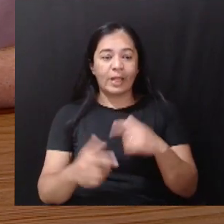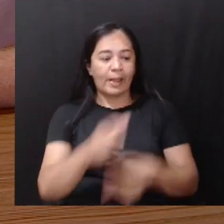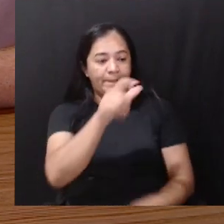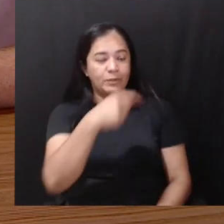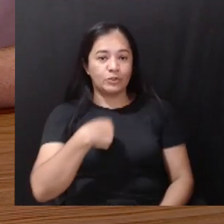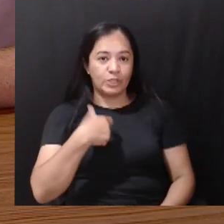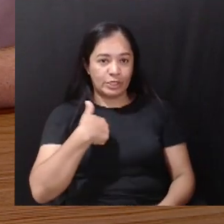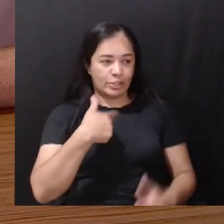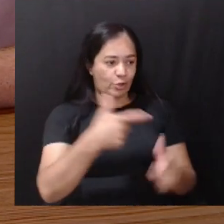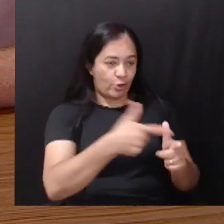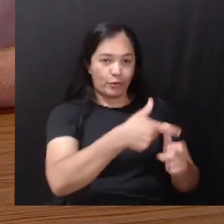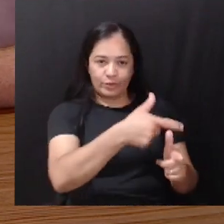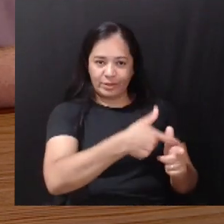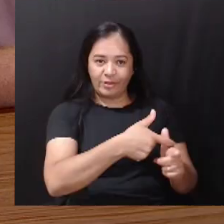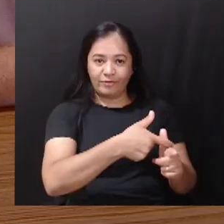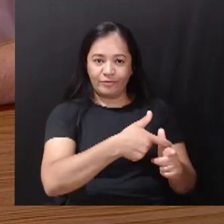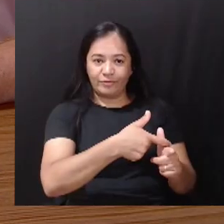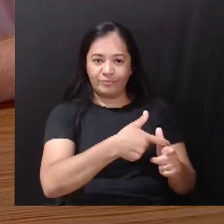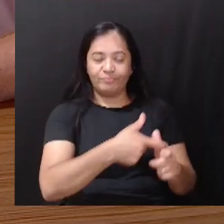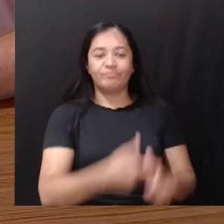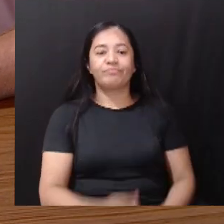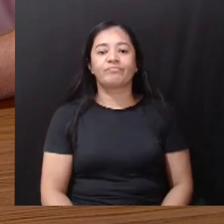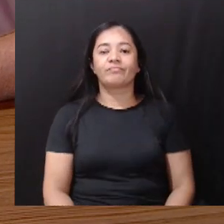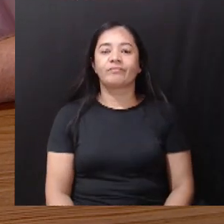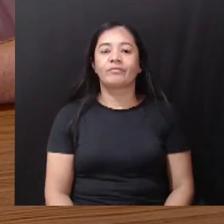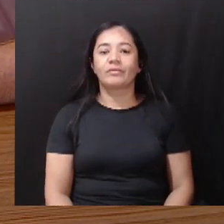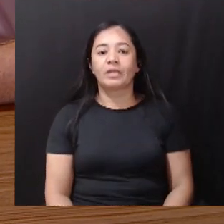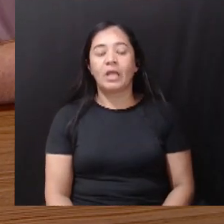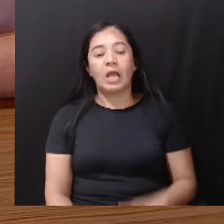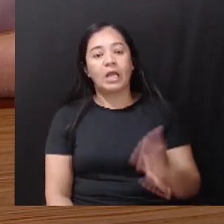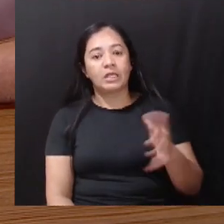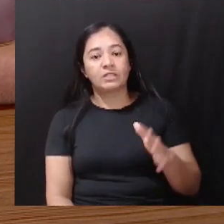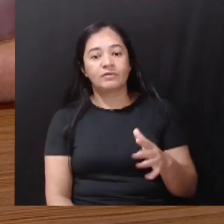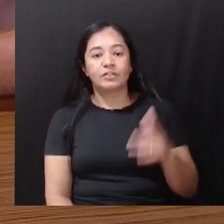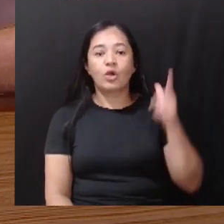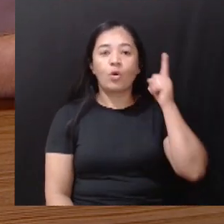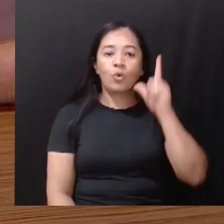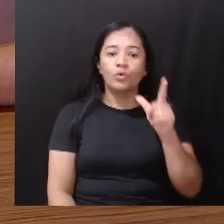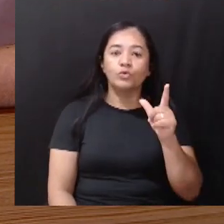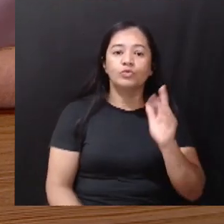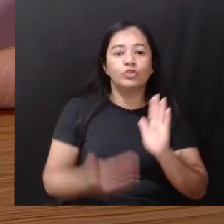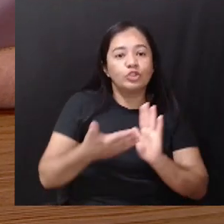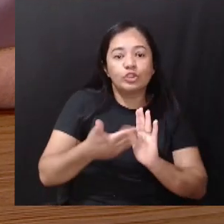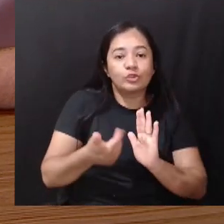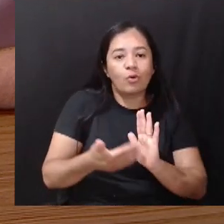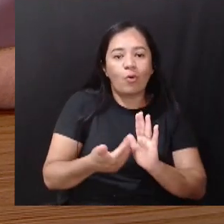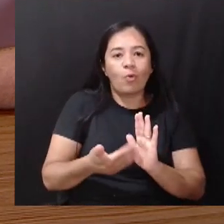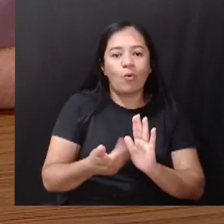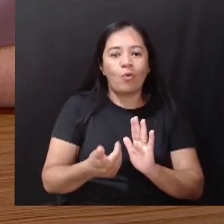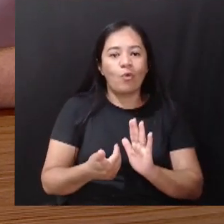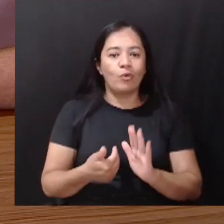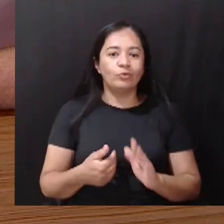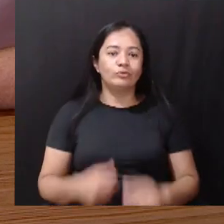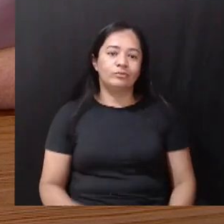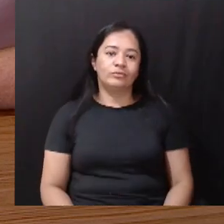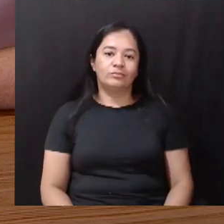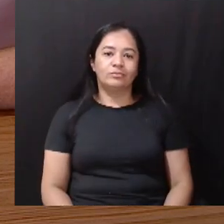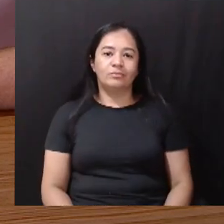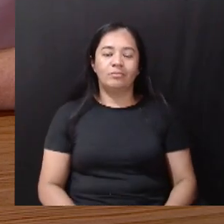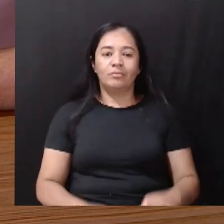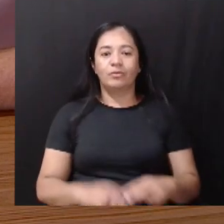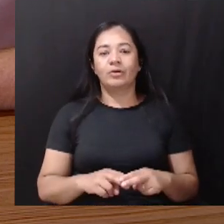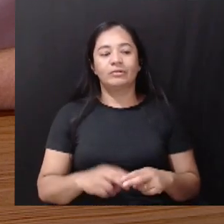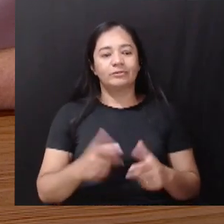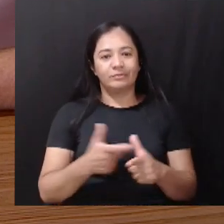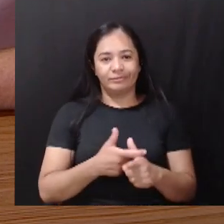com quem eu tenho essa dívida, muitas das vezes é onde eu consigo ter um desconto em relação a essa dívida.